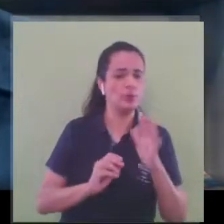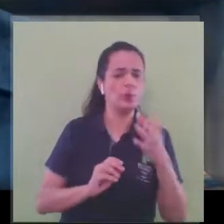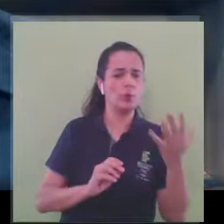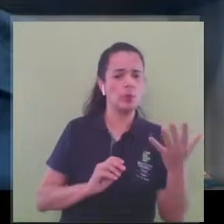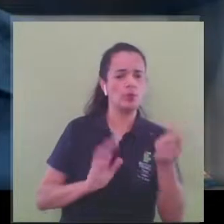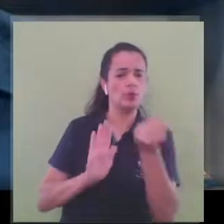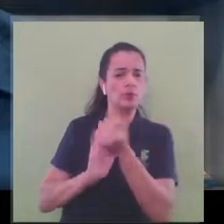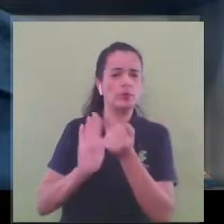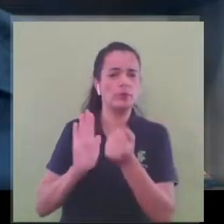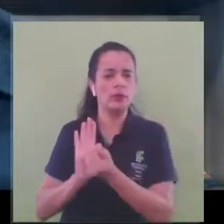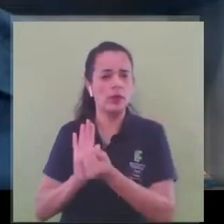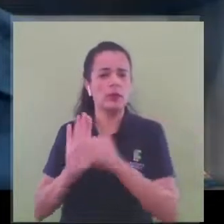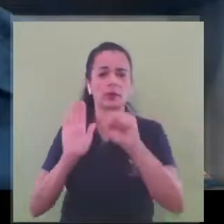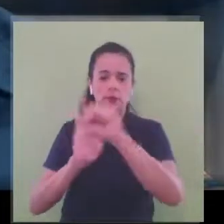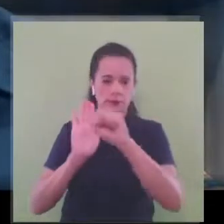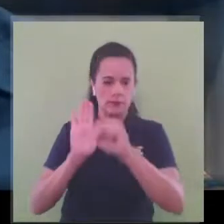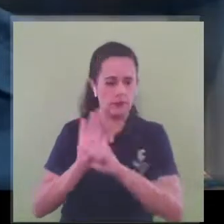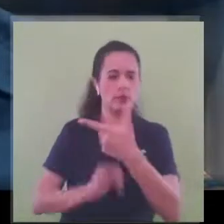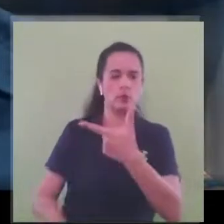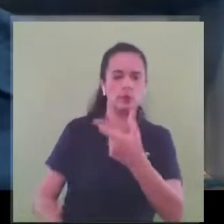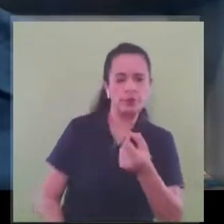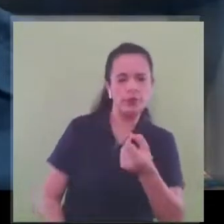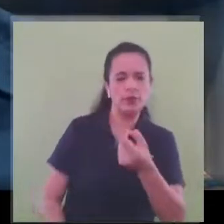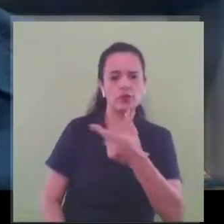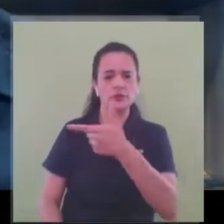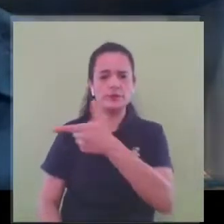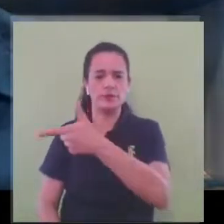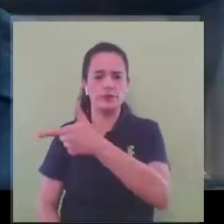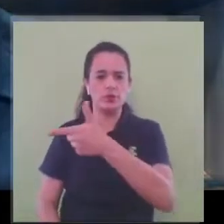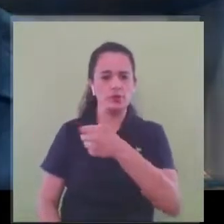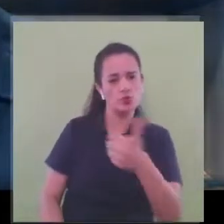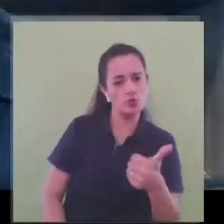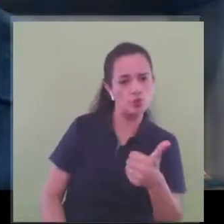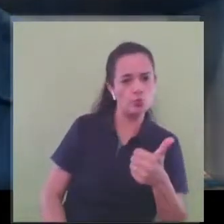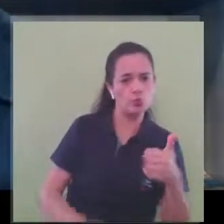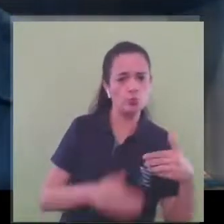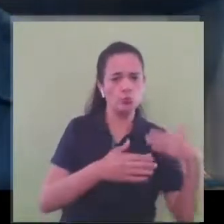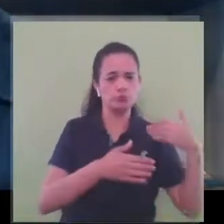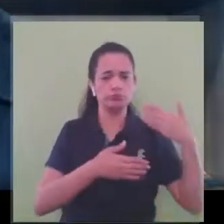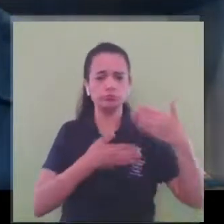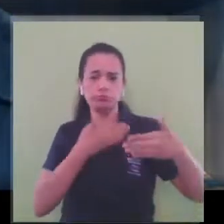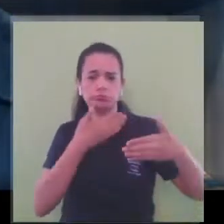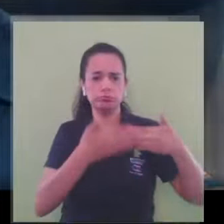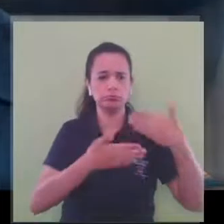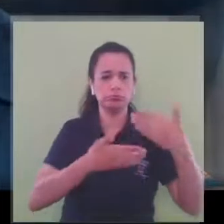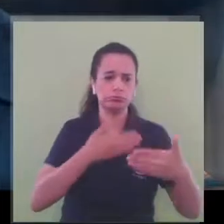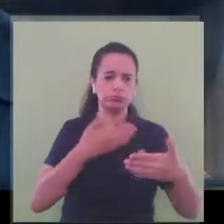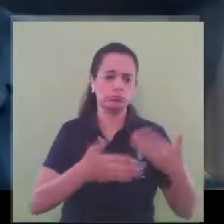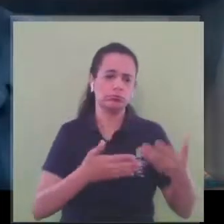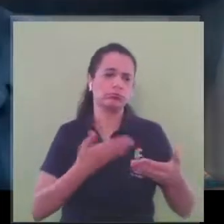pressa, essa agilidade da internet, da vida cotidiana. Mas o ideal é isso, é fazer anotações.